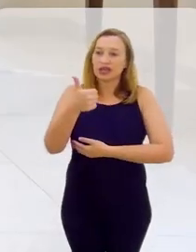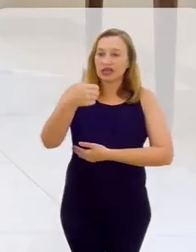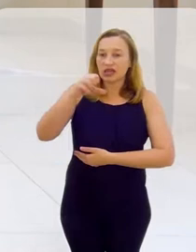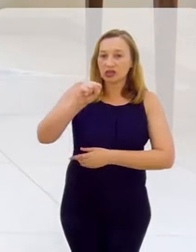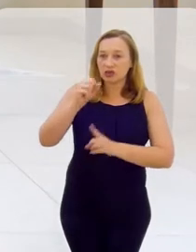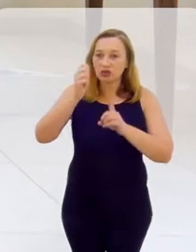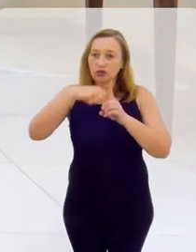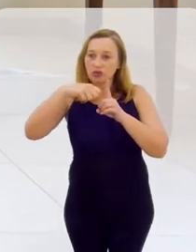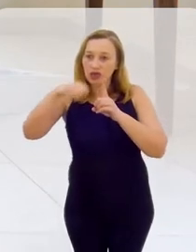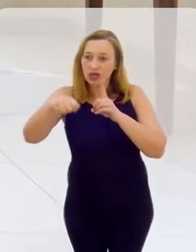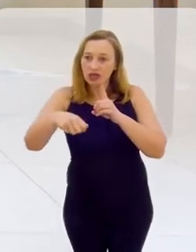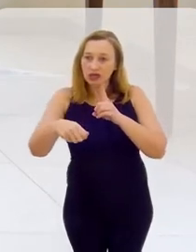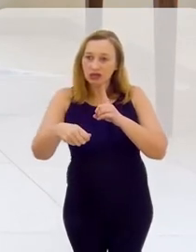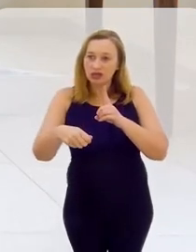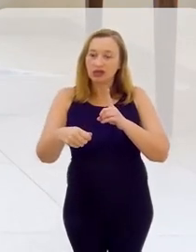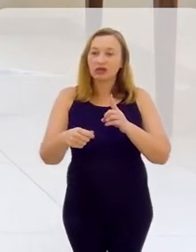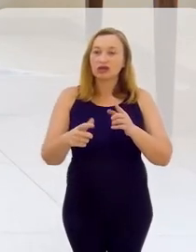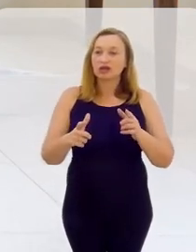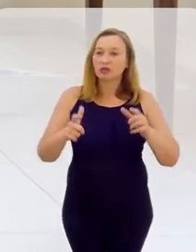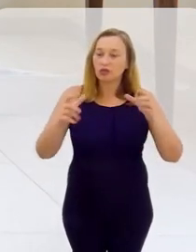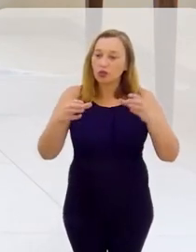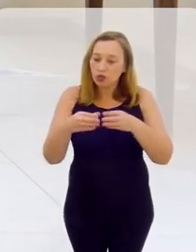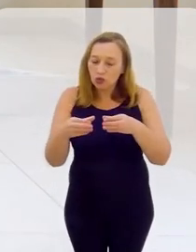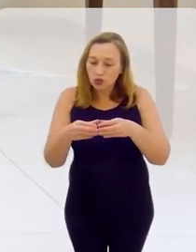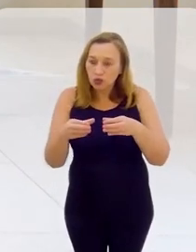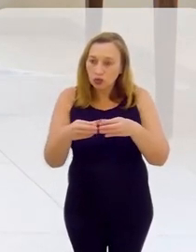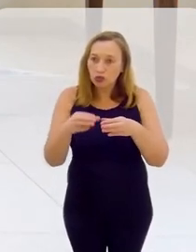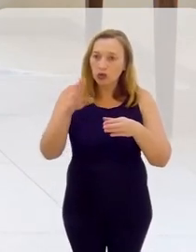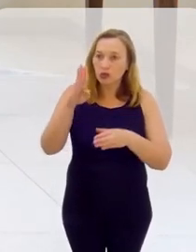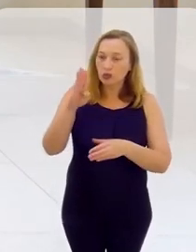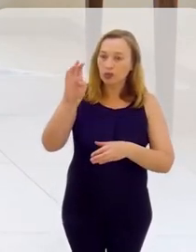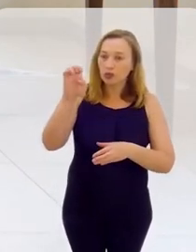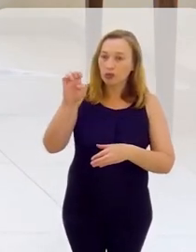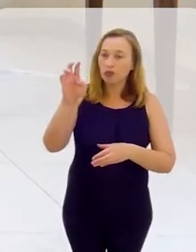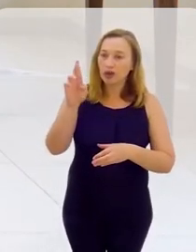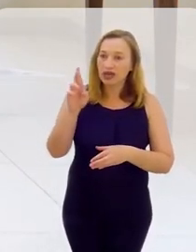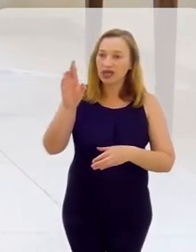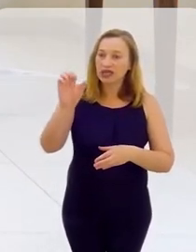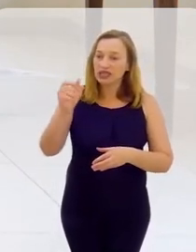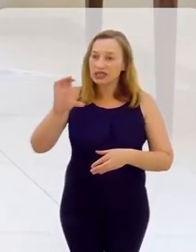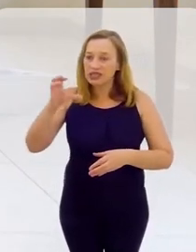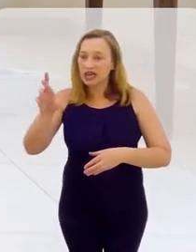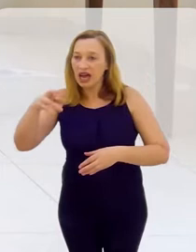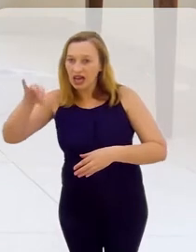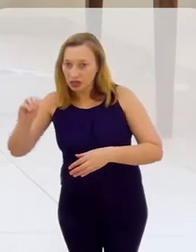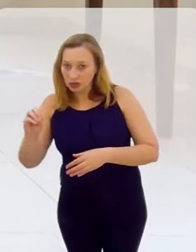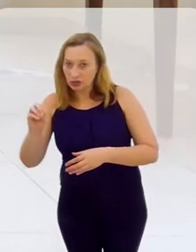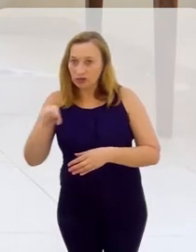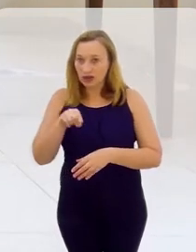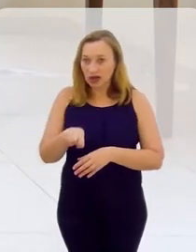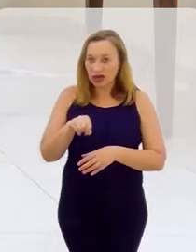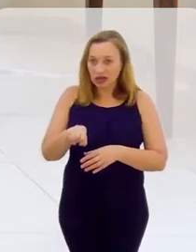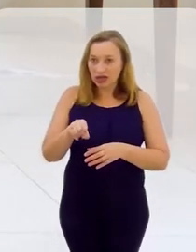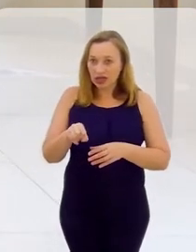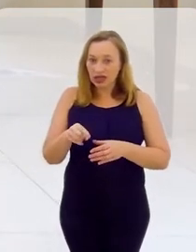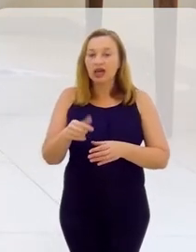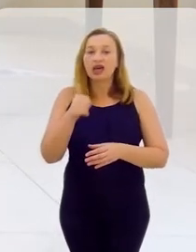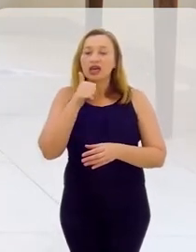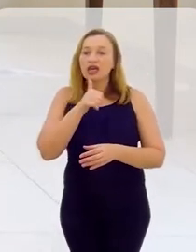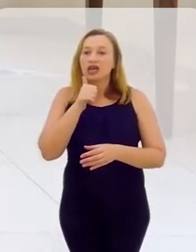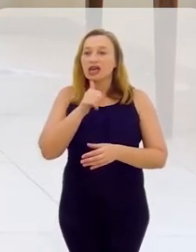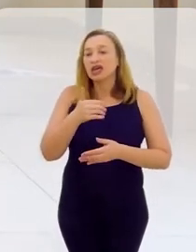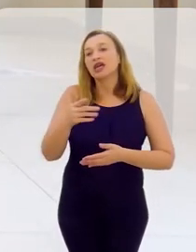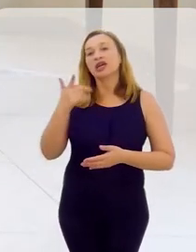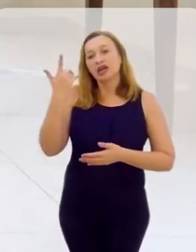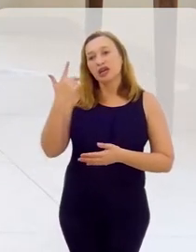passa a frequentar uma organização chamada berçário, onde tem ali irmãs que vão cuidar daquela criança enquanto os pais assistem às reuniões.